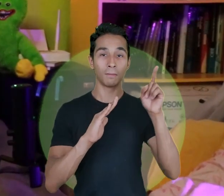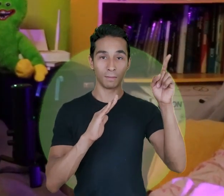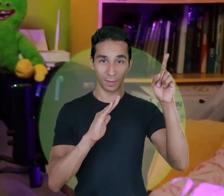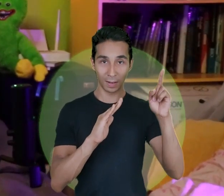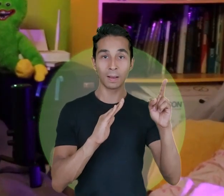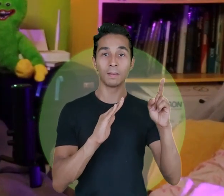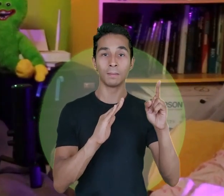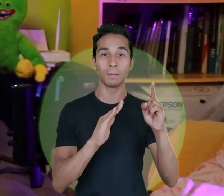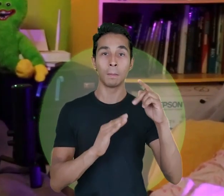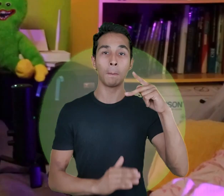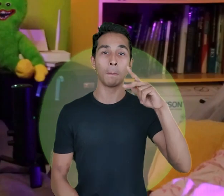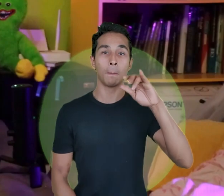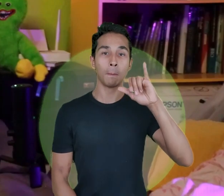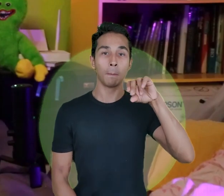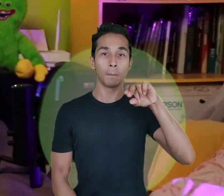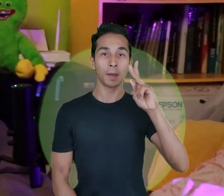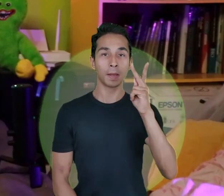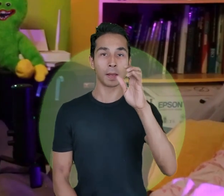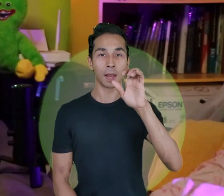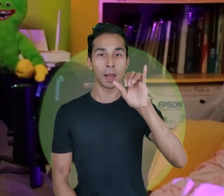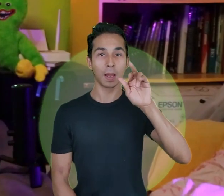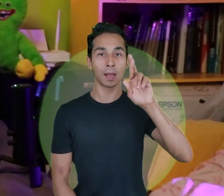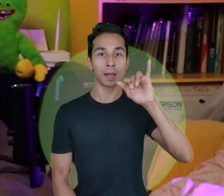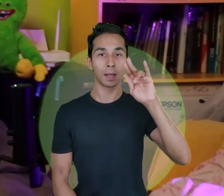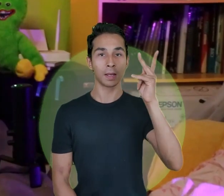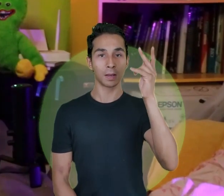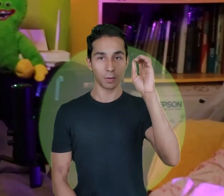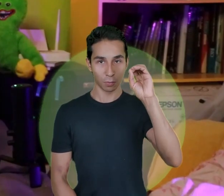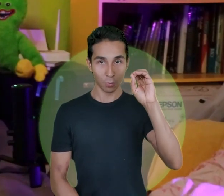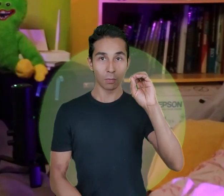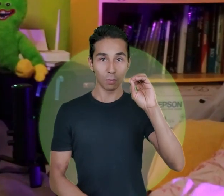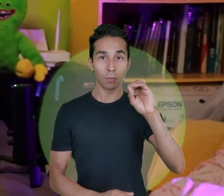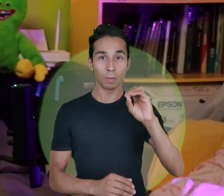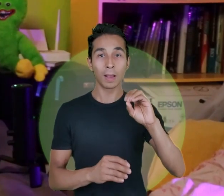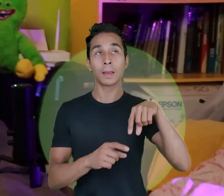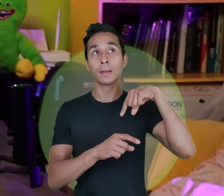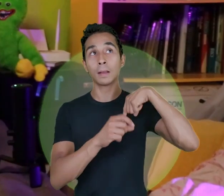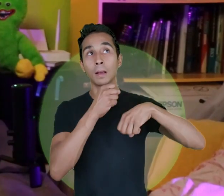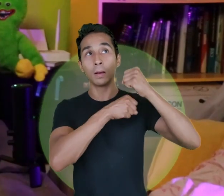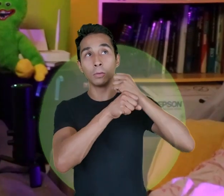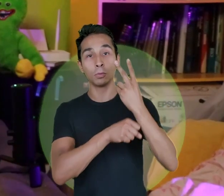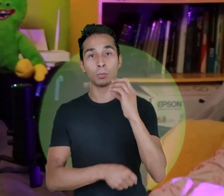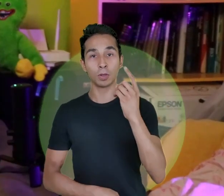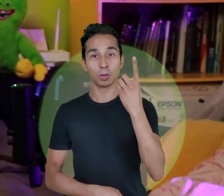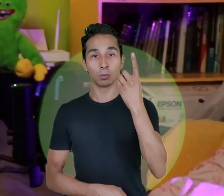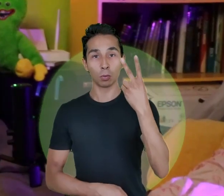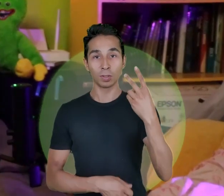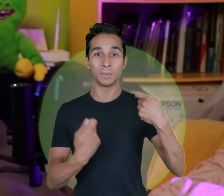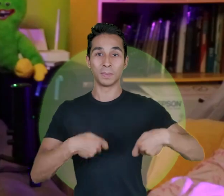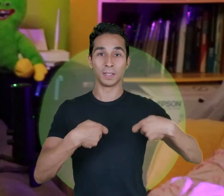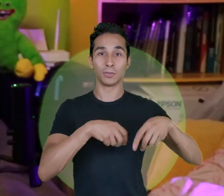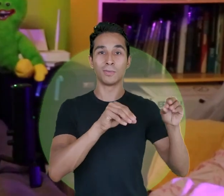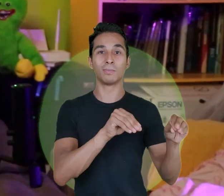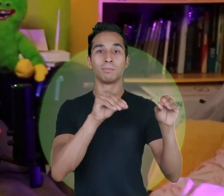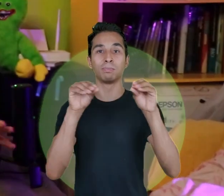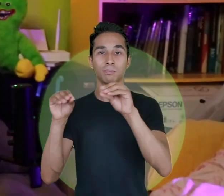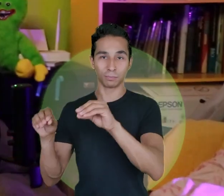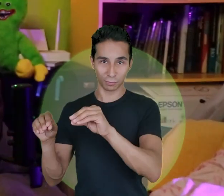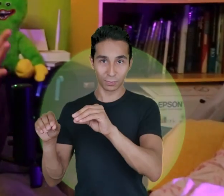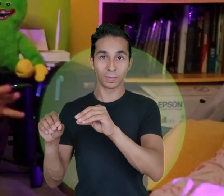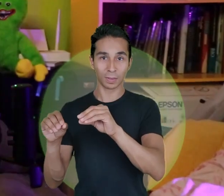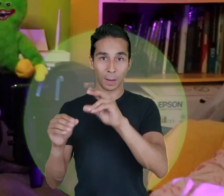Pinheirinho. Anos depois a gente foi retirado dessa ocupação, né, em 2012. A gente ficou até 2017 mais ou